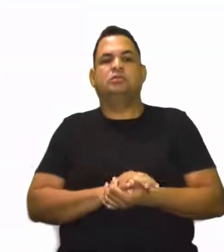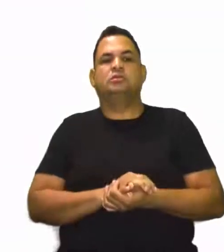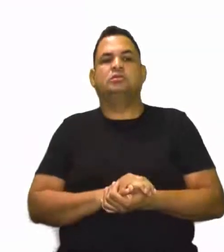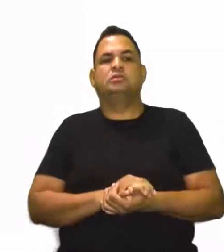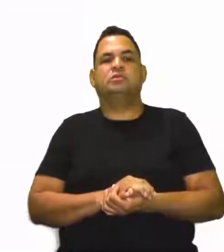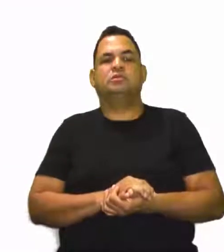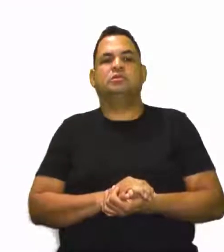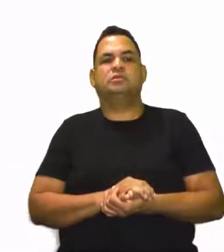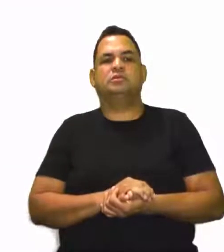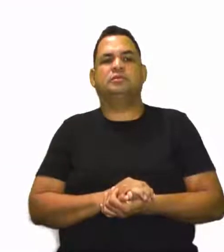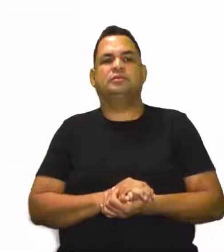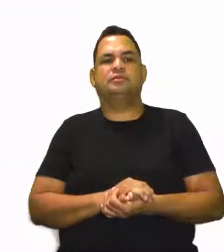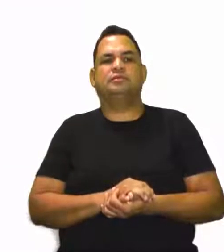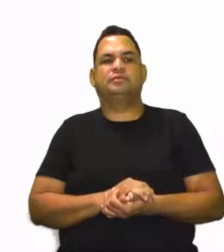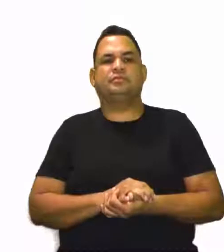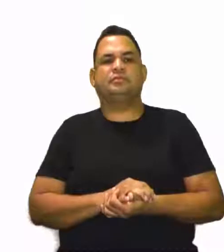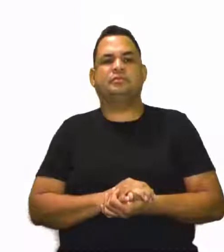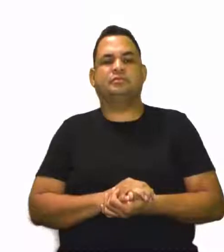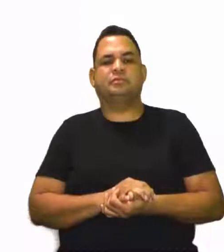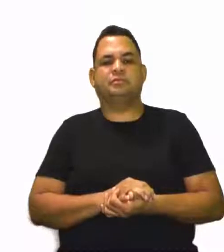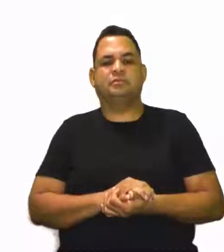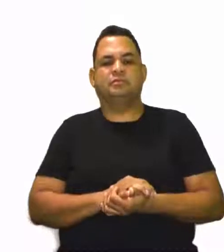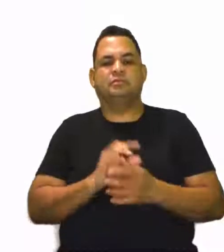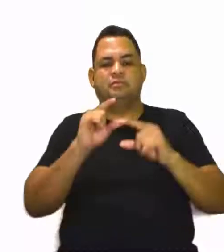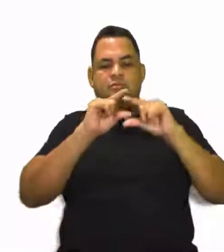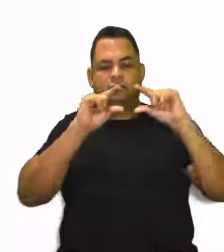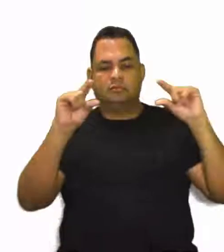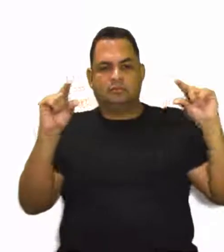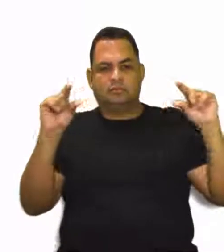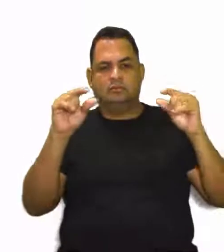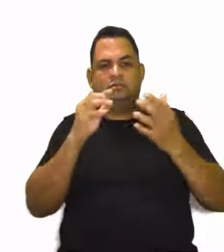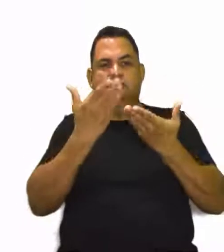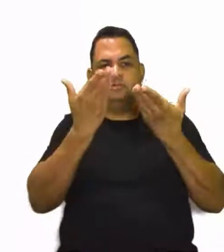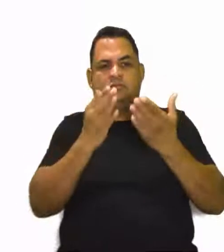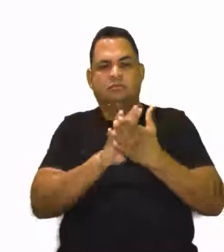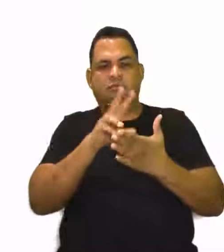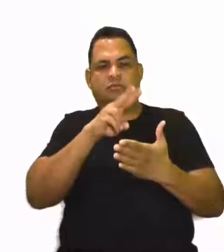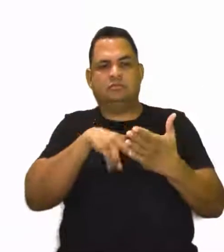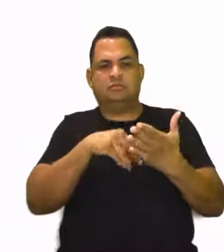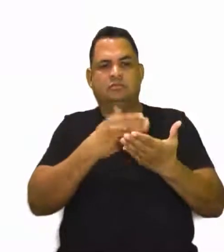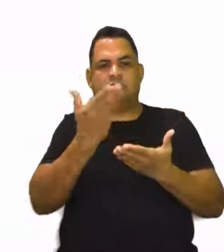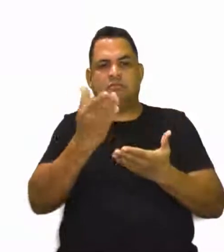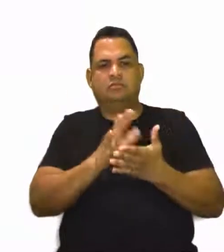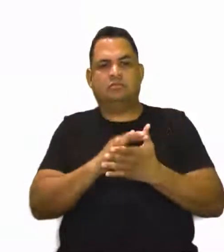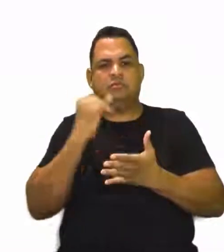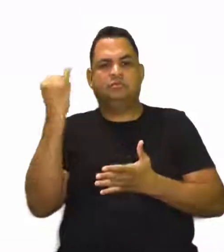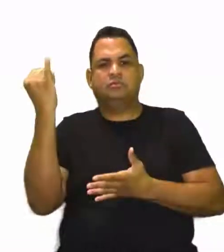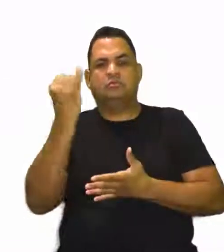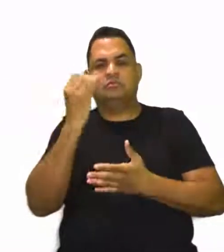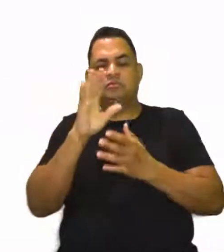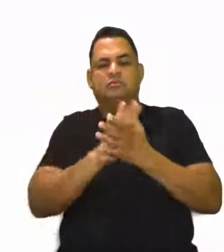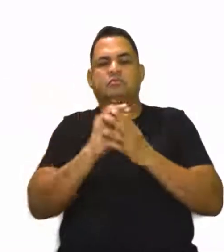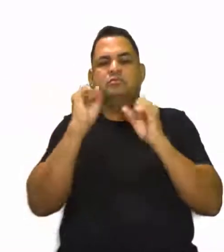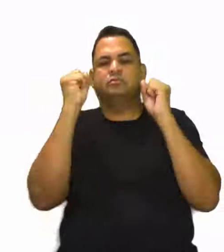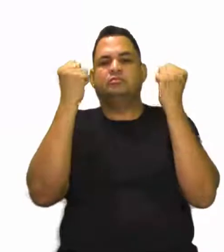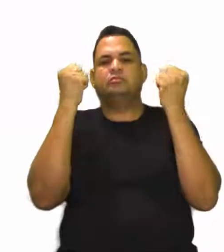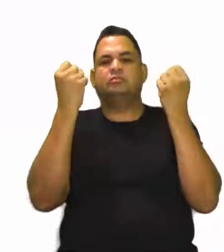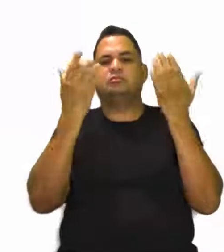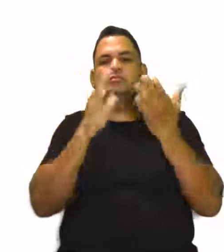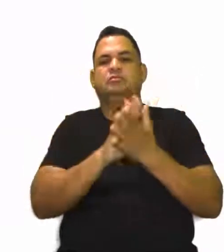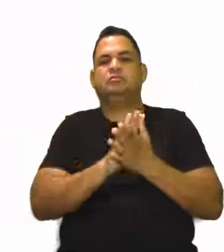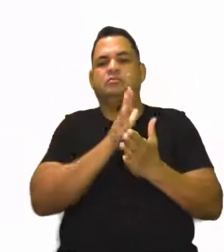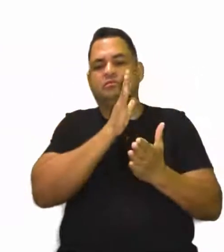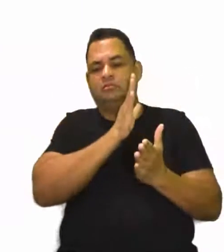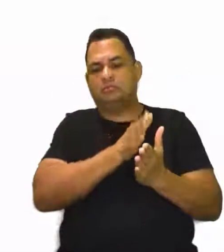temos de questão aqui. Lê o enunciado para mim, professora. Então vamos lá. Considerando a relevância da atividade